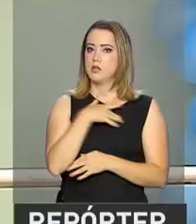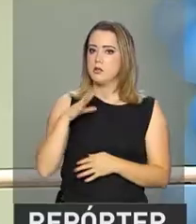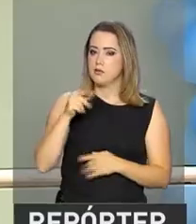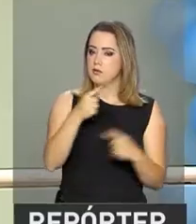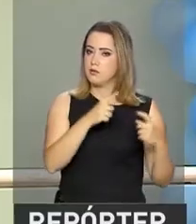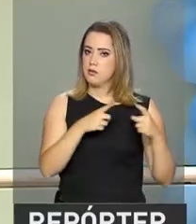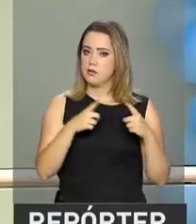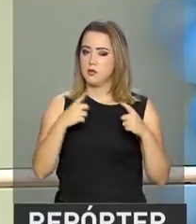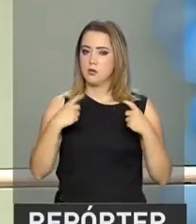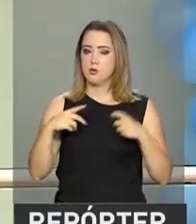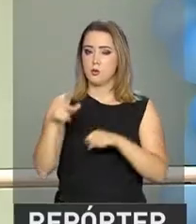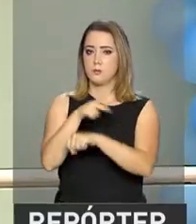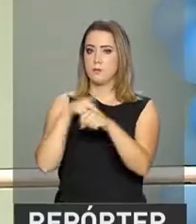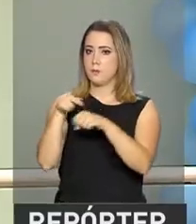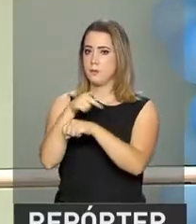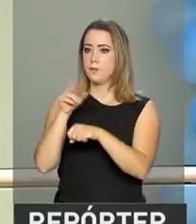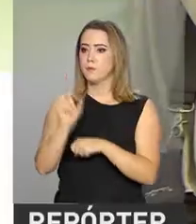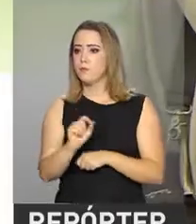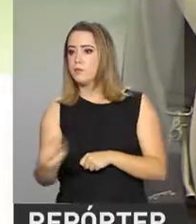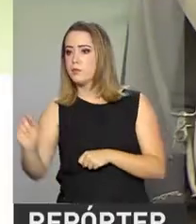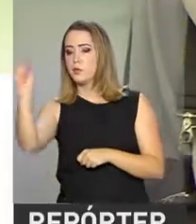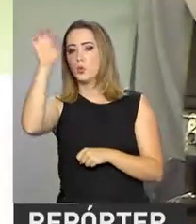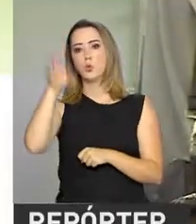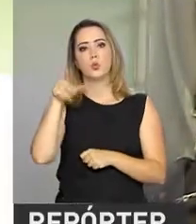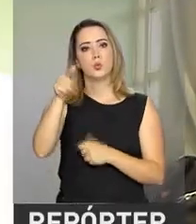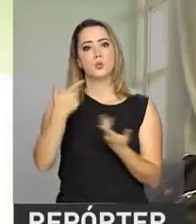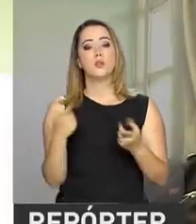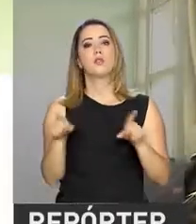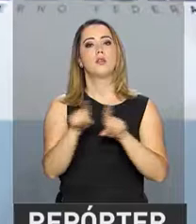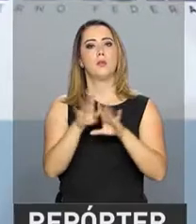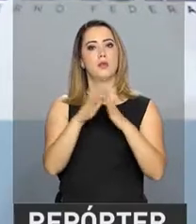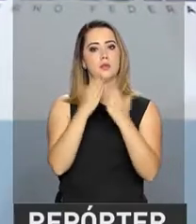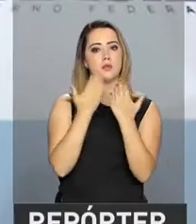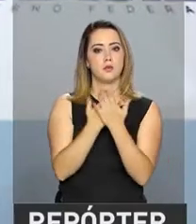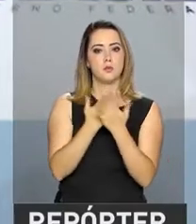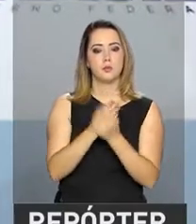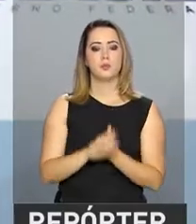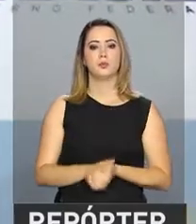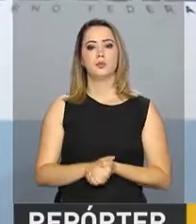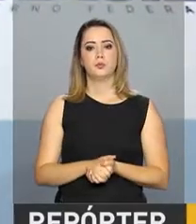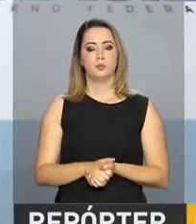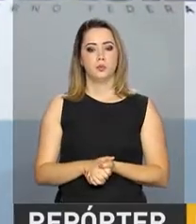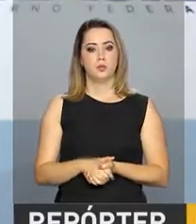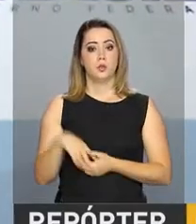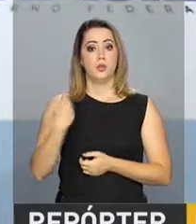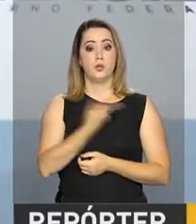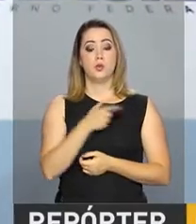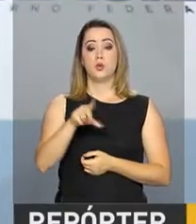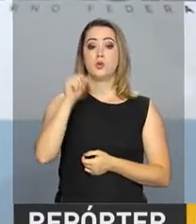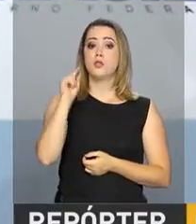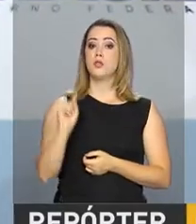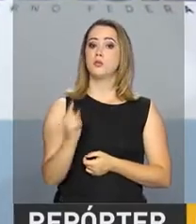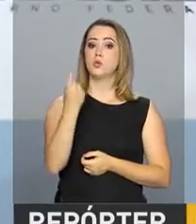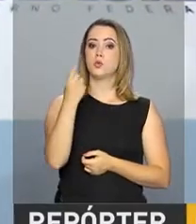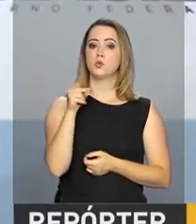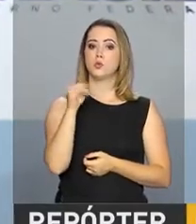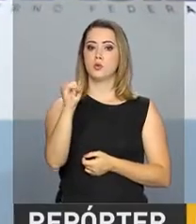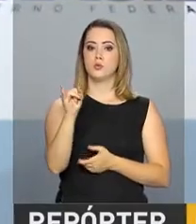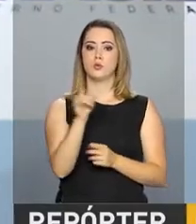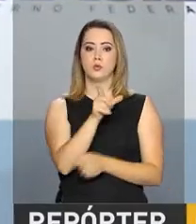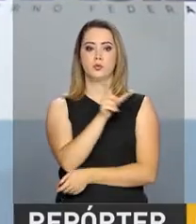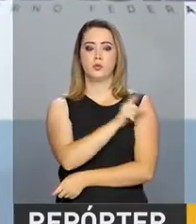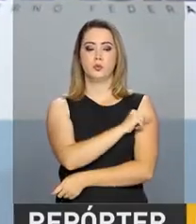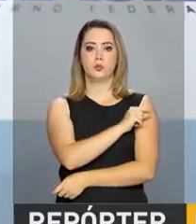e neste ano a campanha também vai ocorrer nas escolas nós adotaremos um dia para a vacinação nas escolas